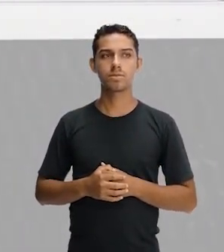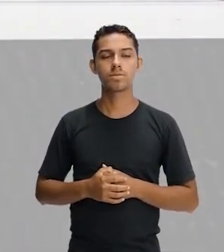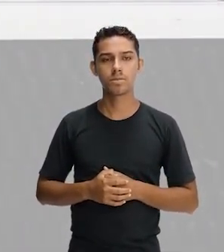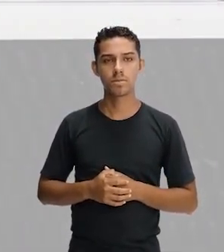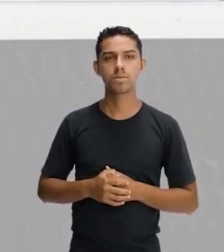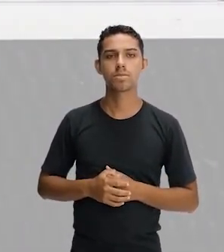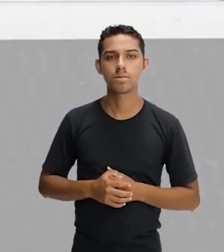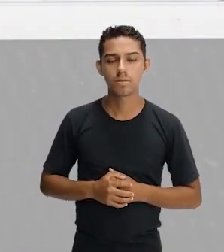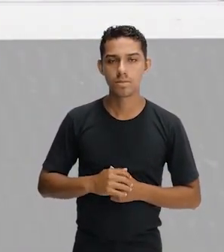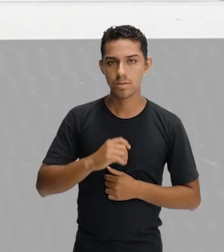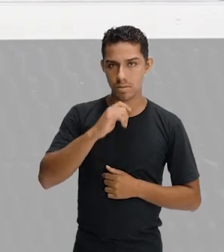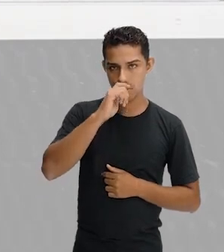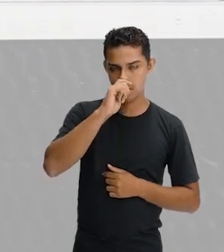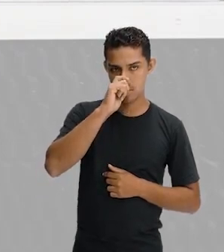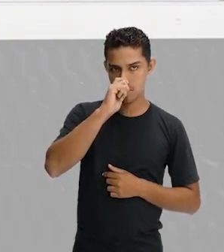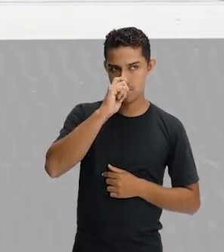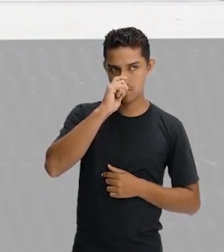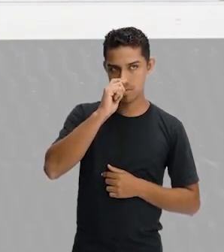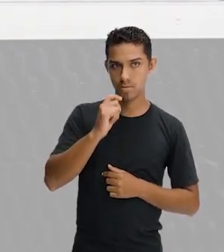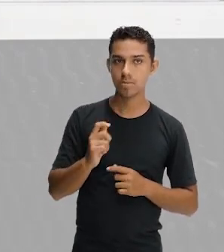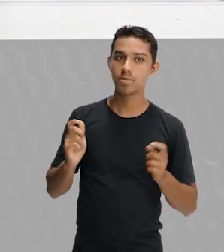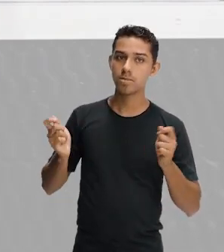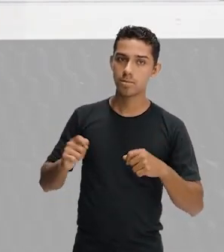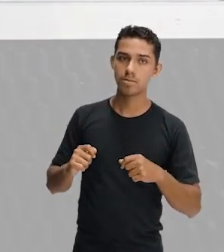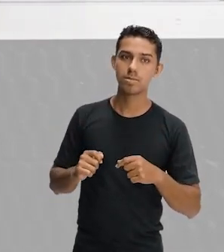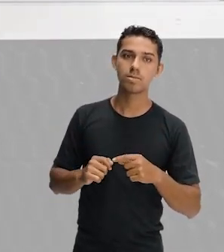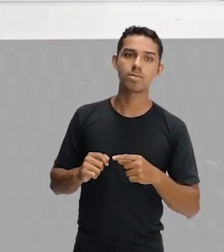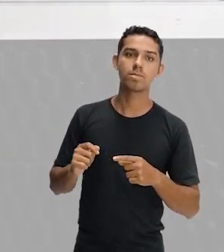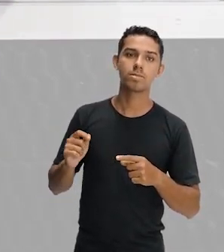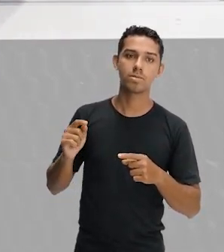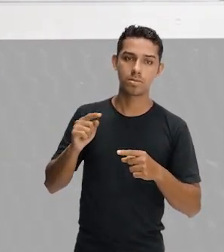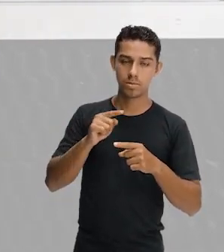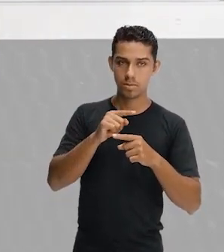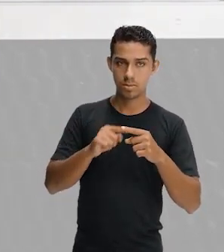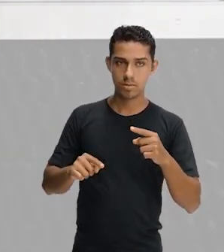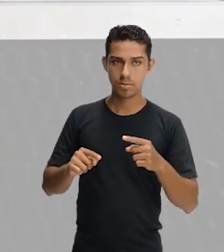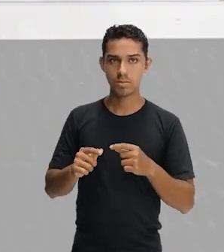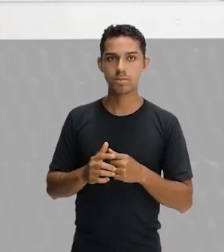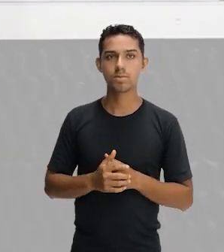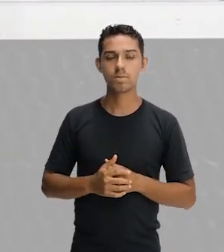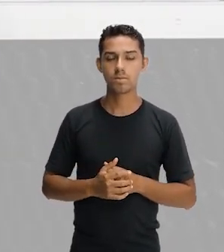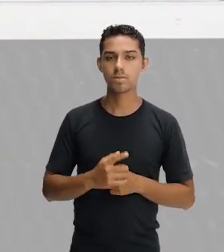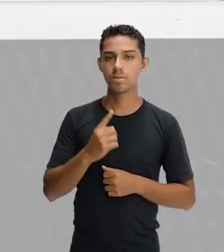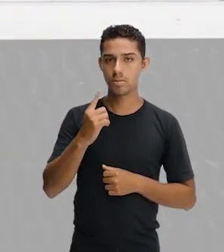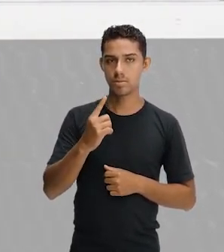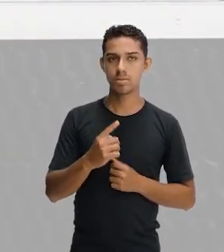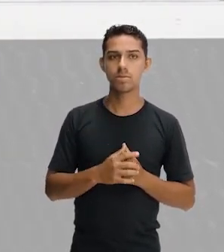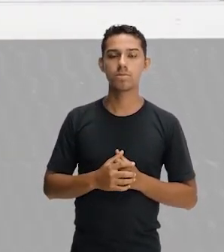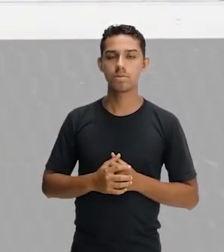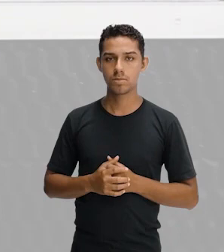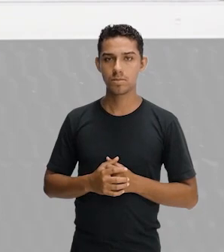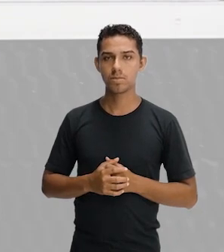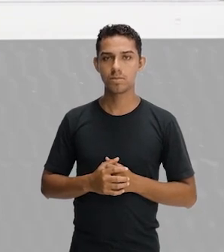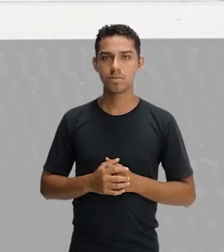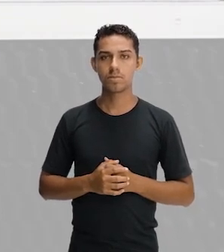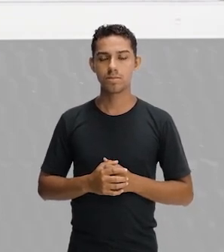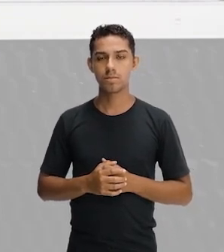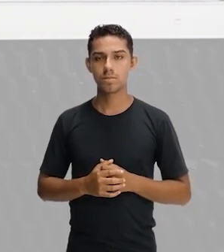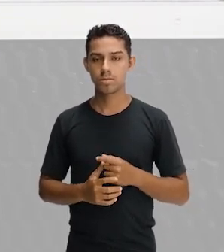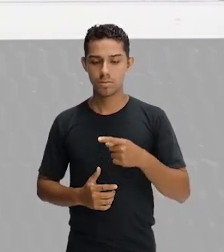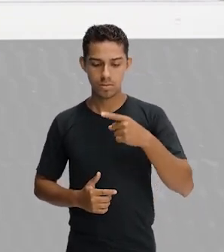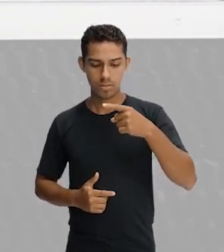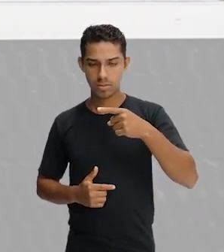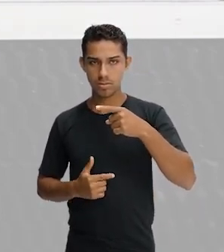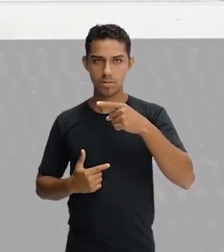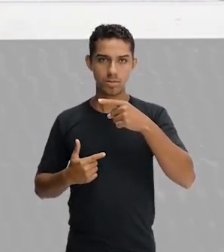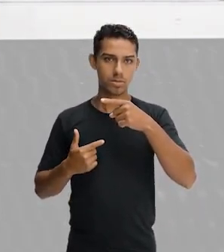raio. Posso cancelar esse de baixo com um de cima, tá ok? Então vai